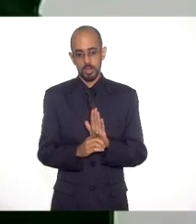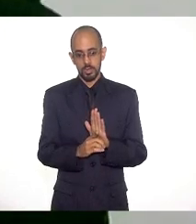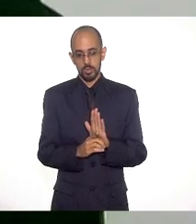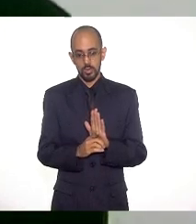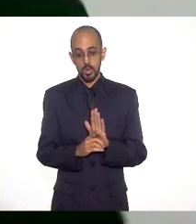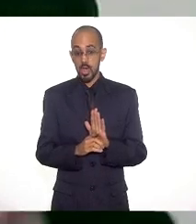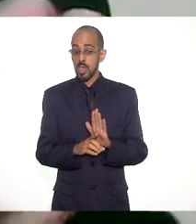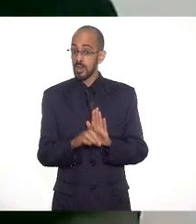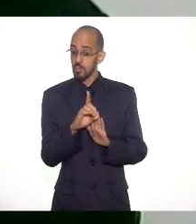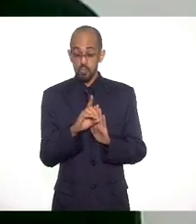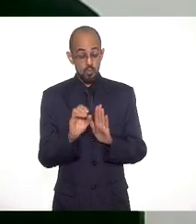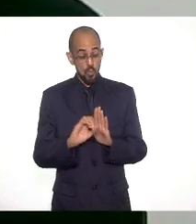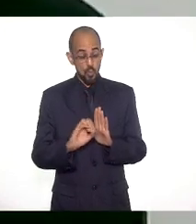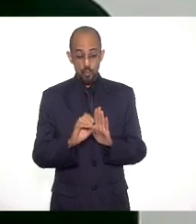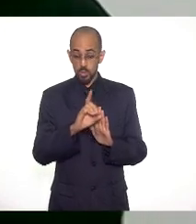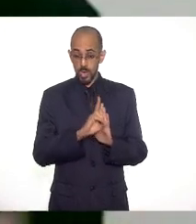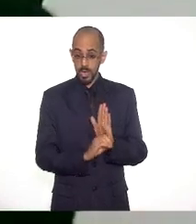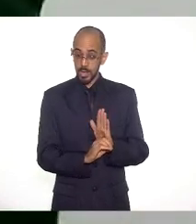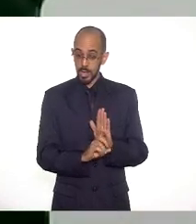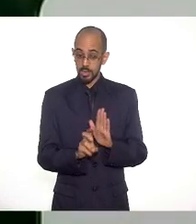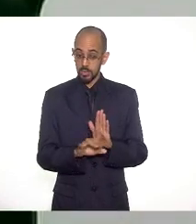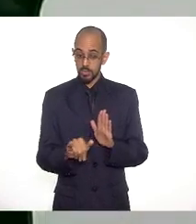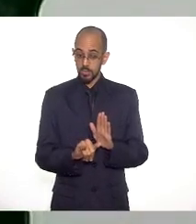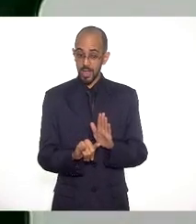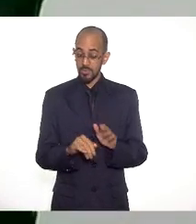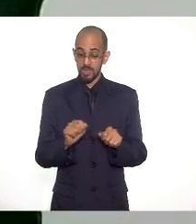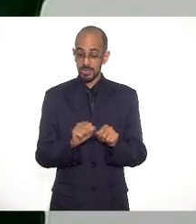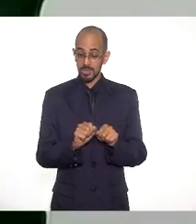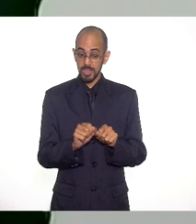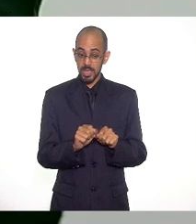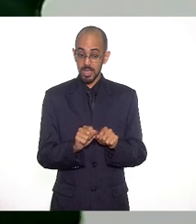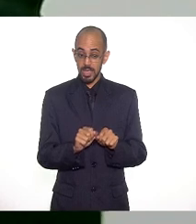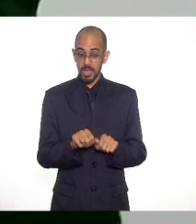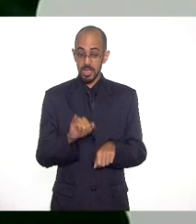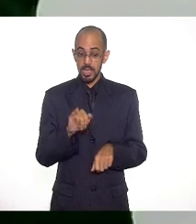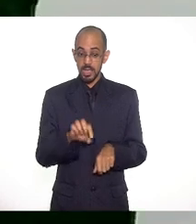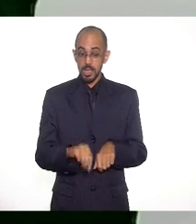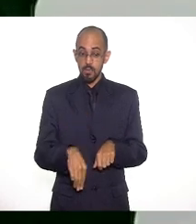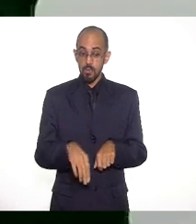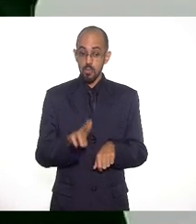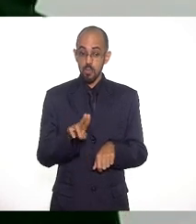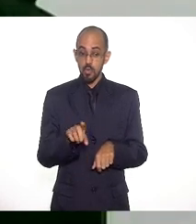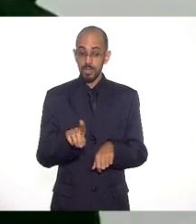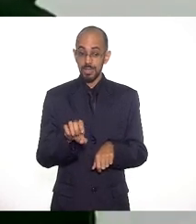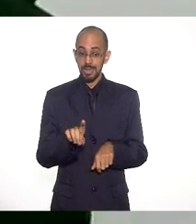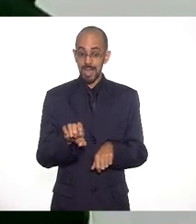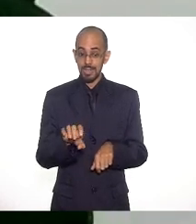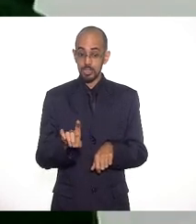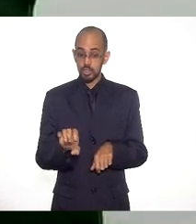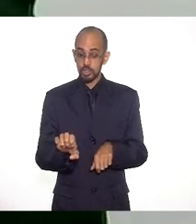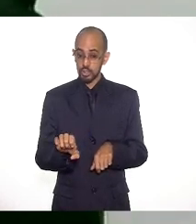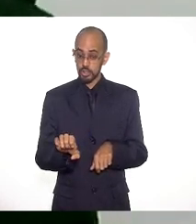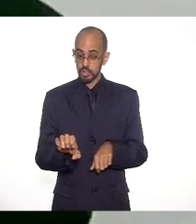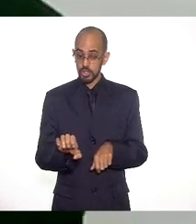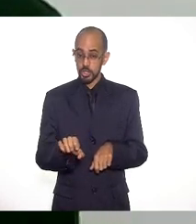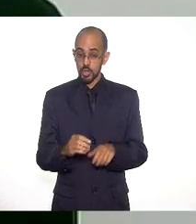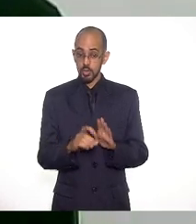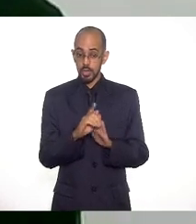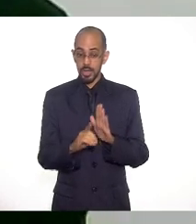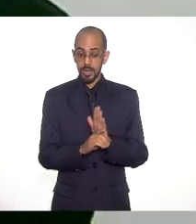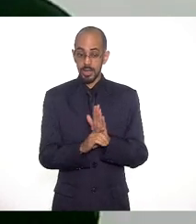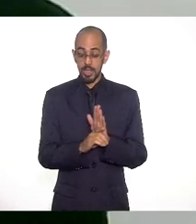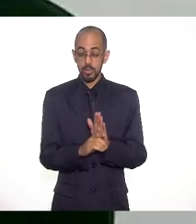óbvio, a imunidade, que a imunidade é constitucional. O decreto regulamenta a temporalidade da